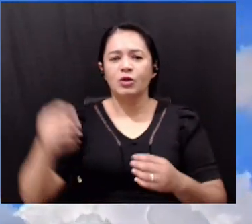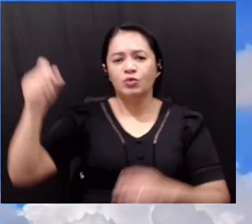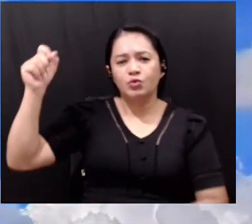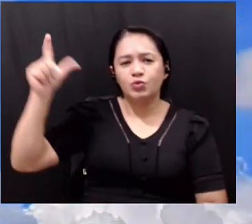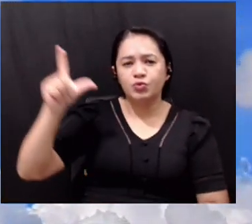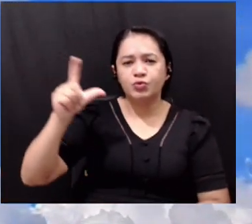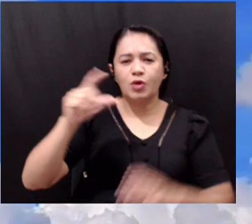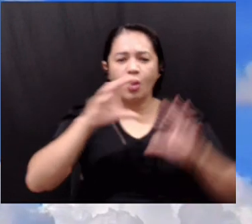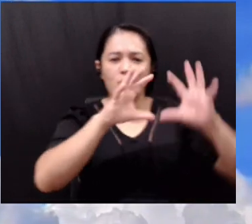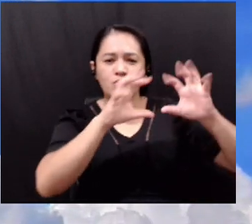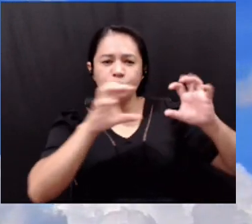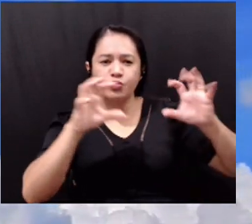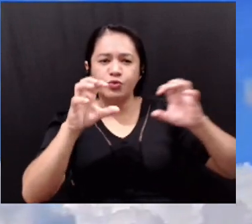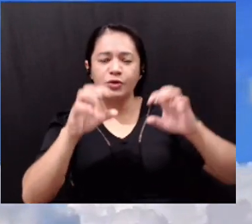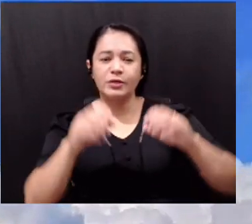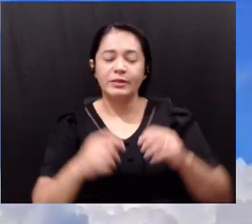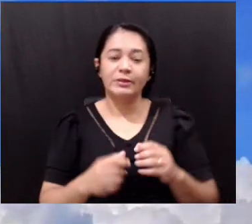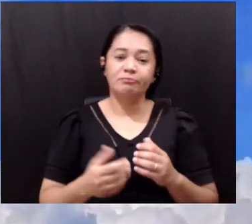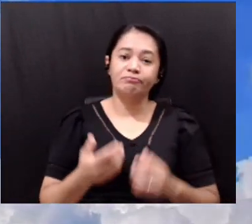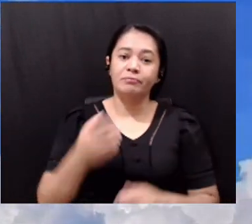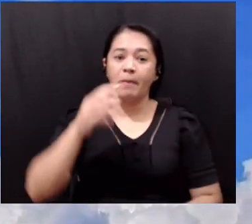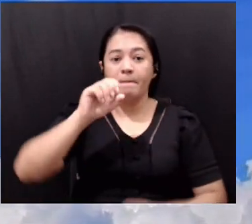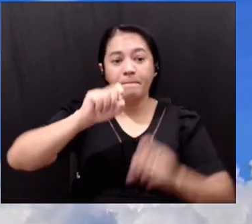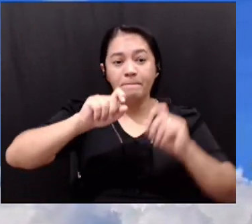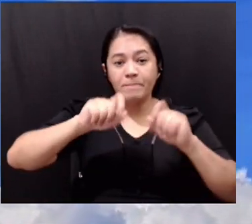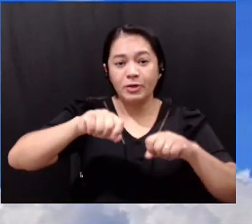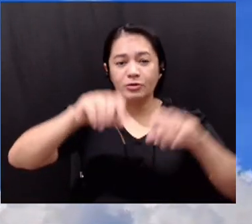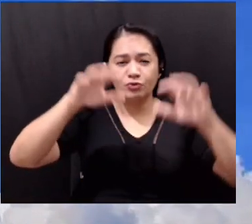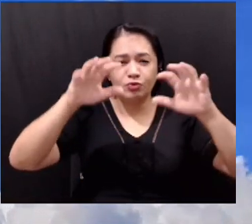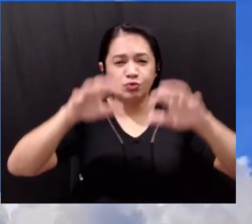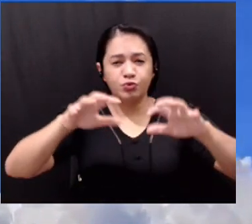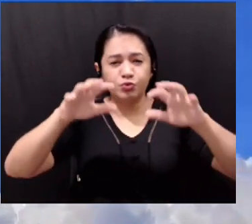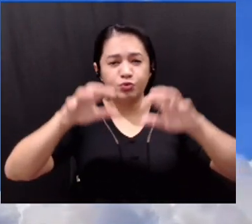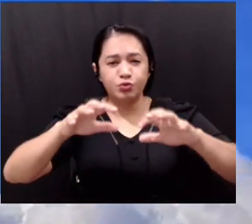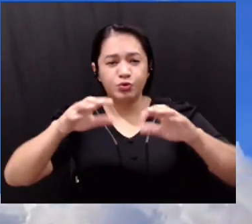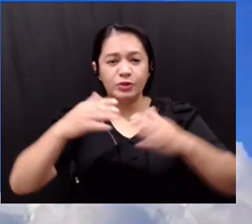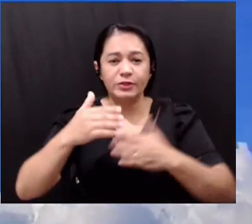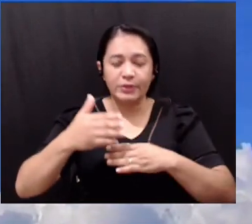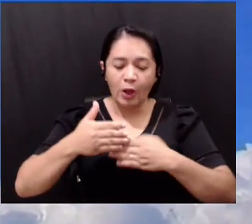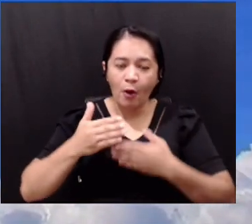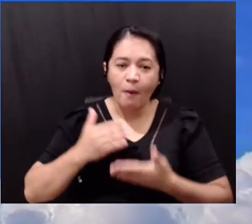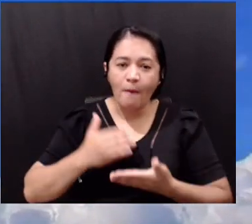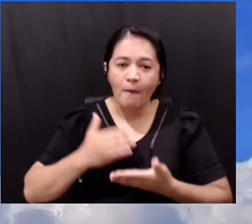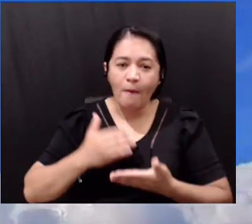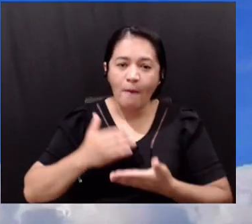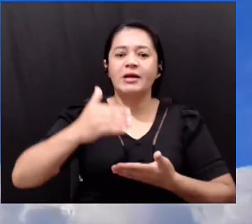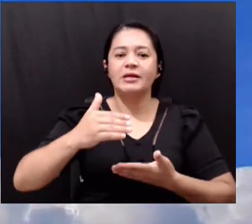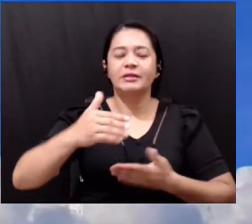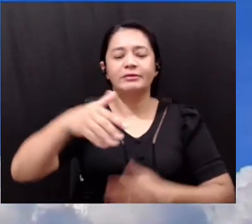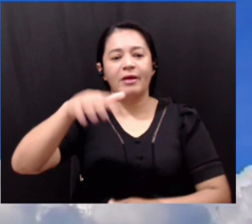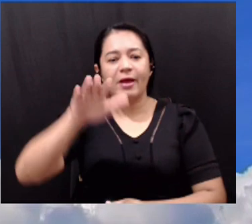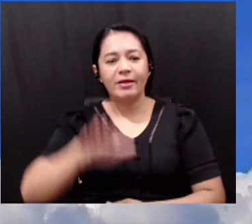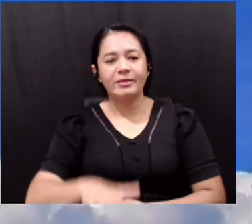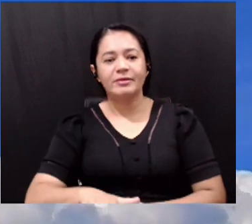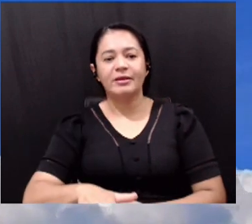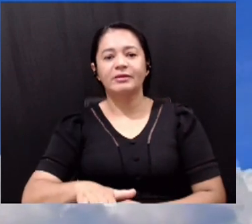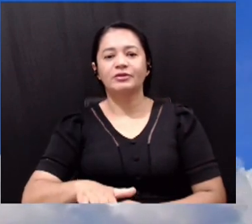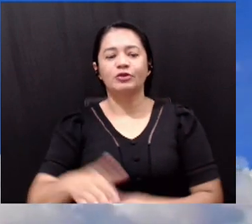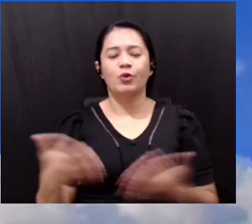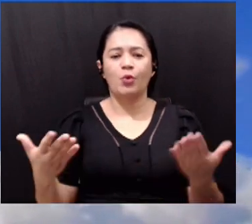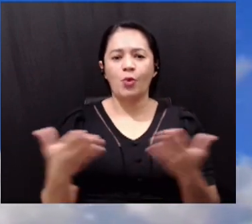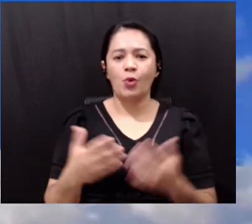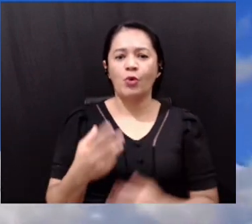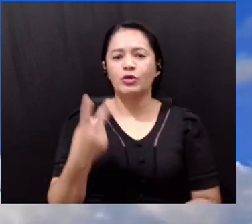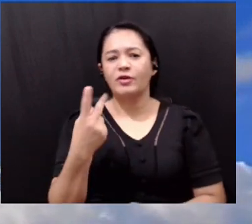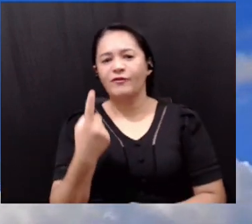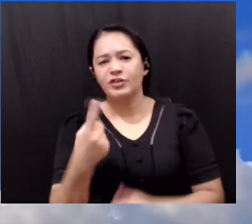chuva moderada a forte a partir da tarde, tá? De acordo com o CEPAGRE, hoje a mínima de 21, máxima